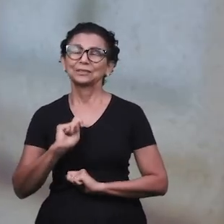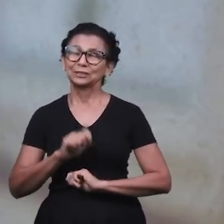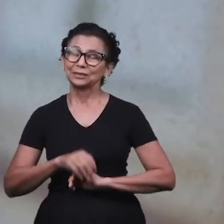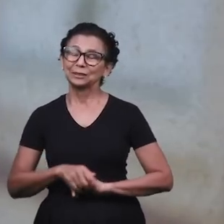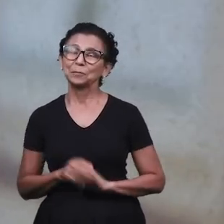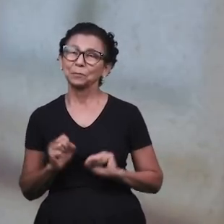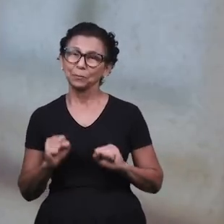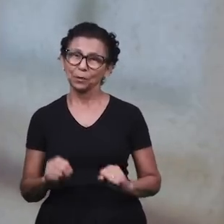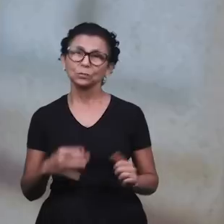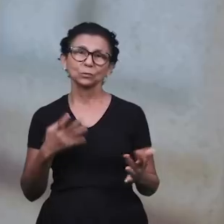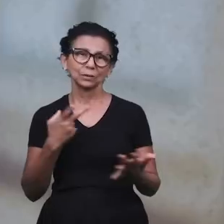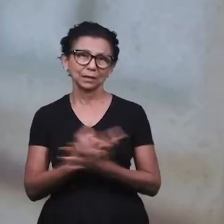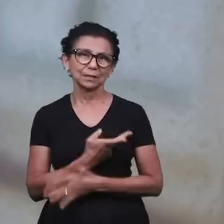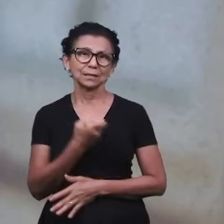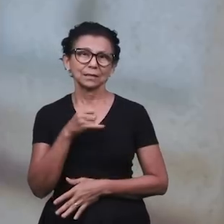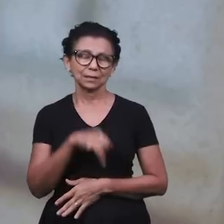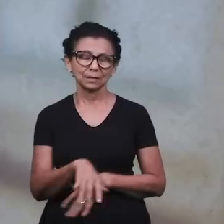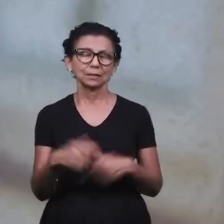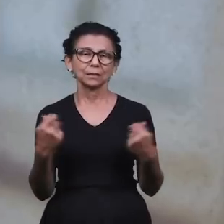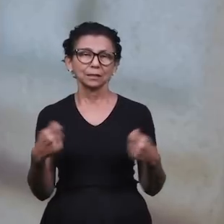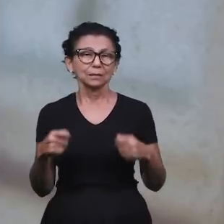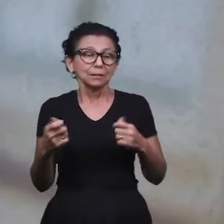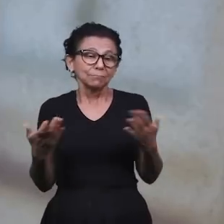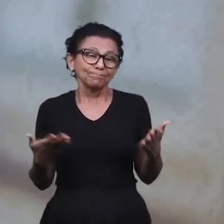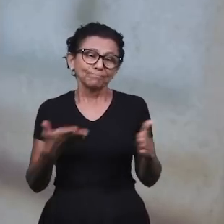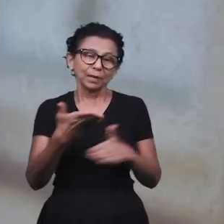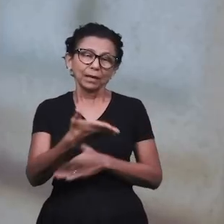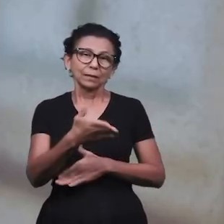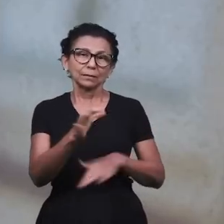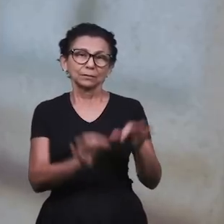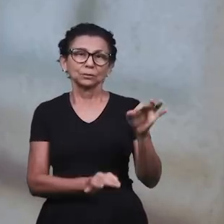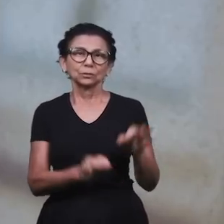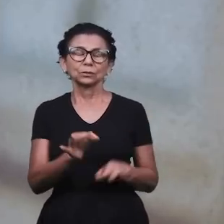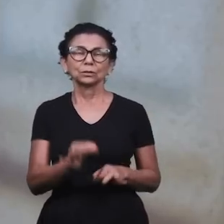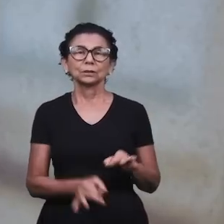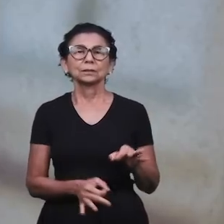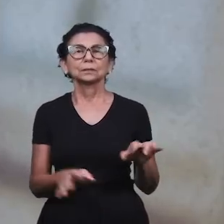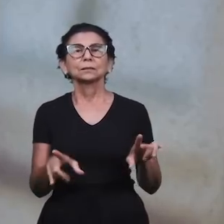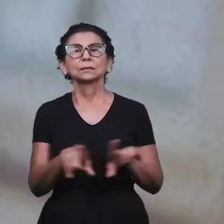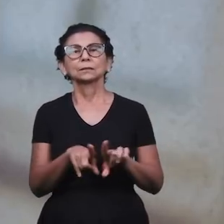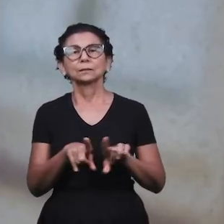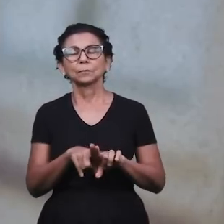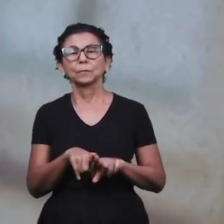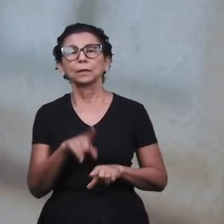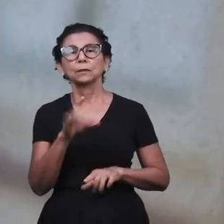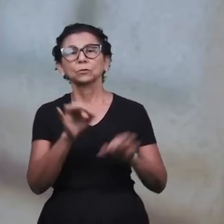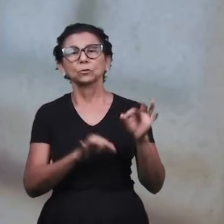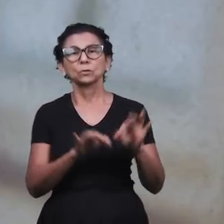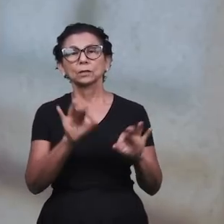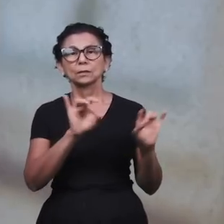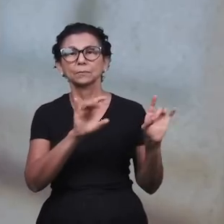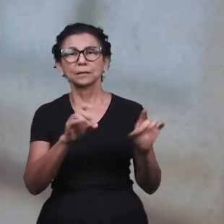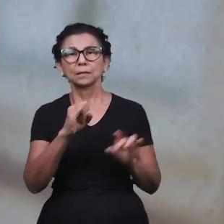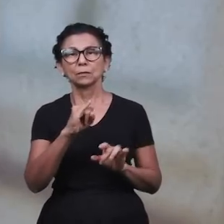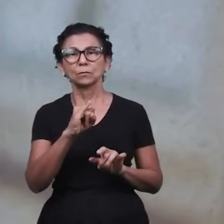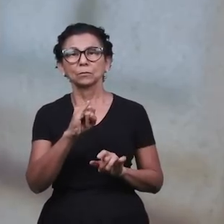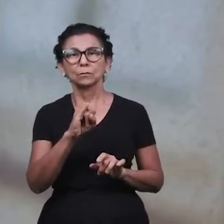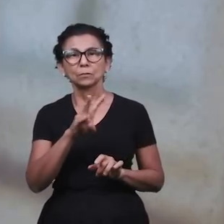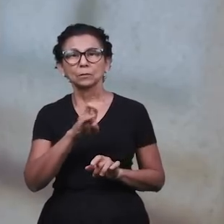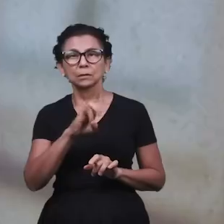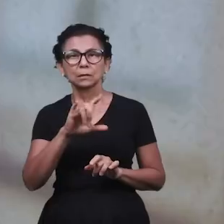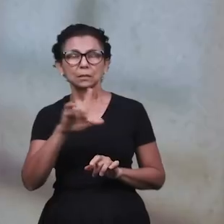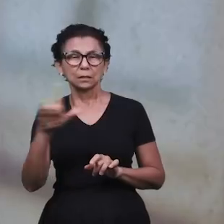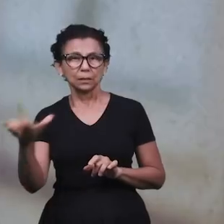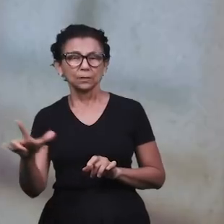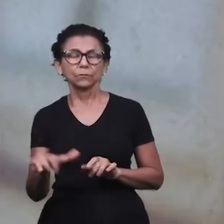fato o que for necessário leva ao judiciário e também esteja sabendo que o Juizado Especial Civil ele nos atende dessas